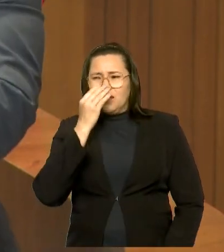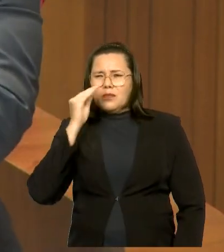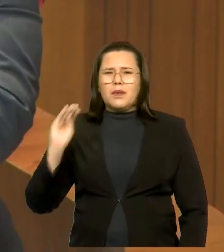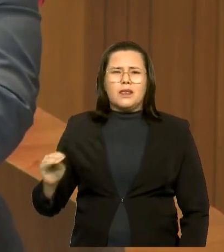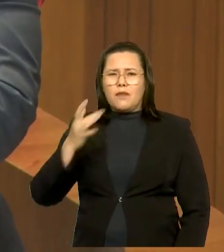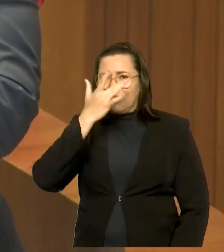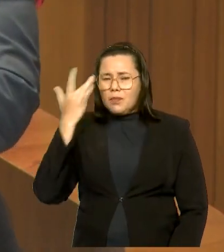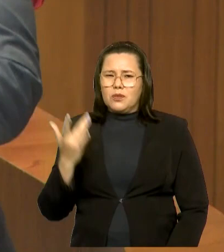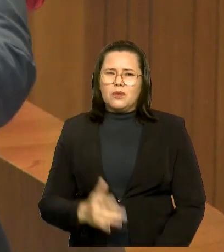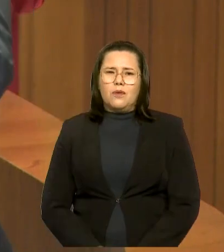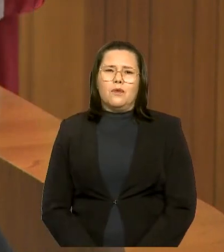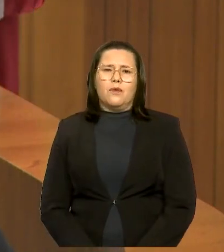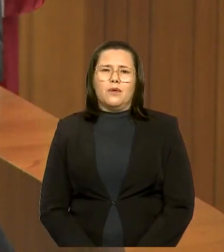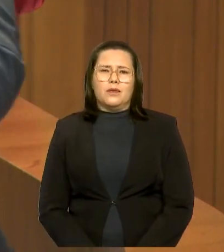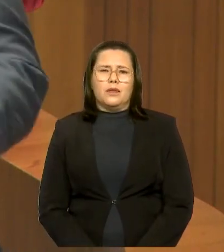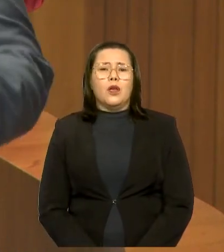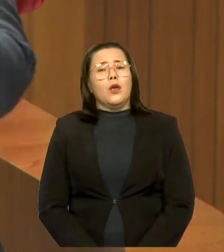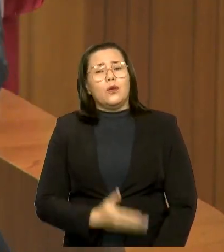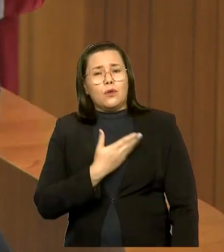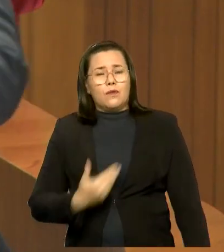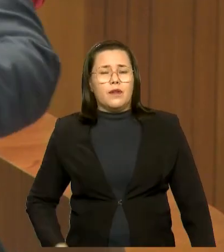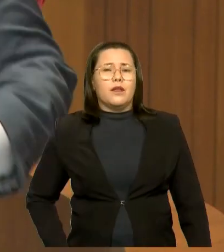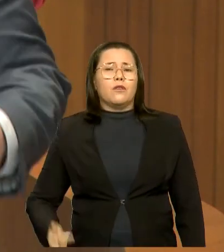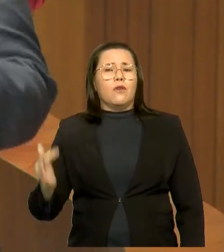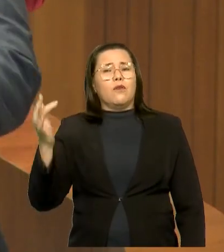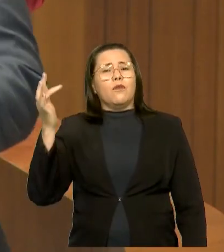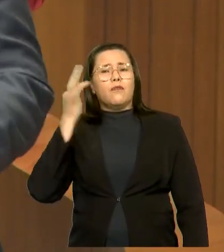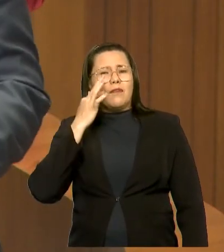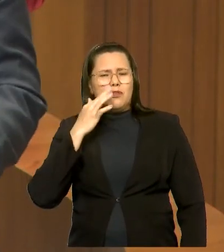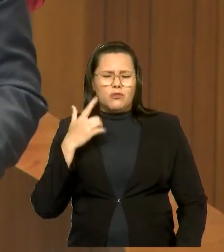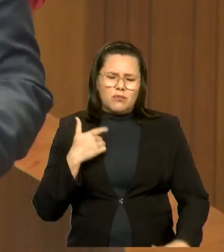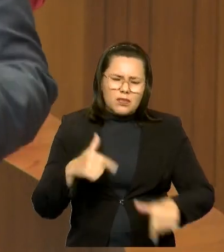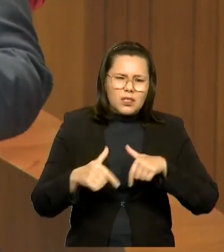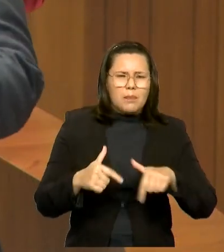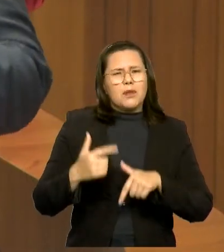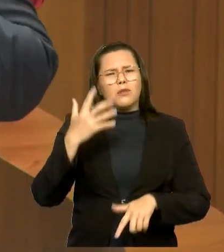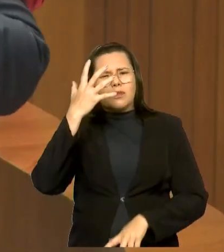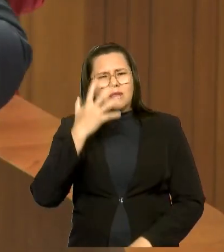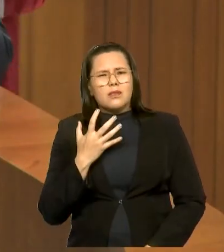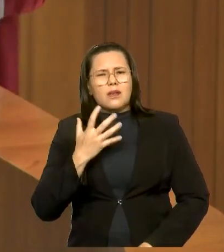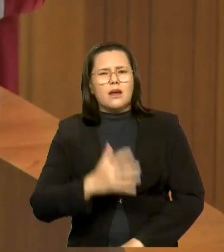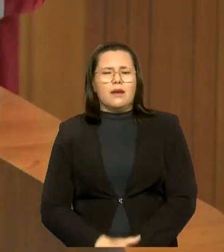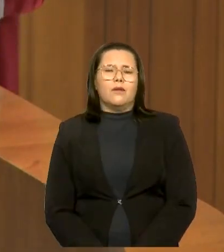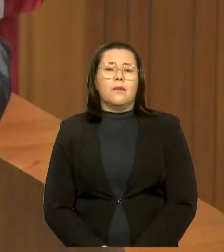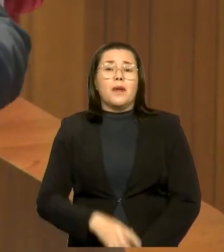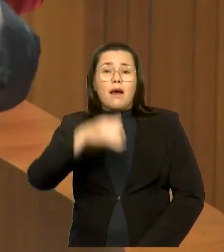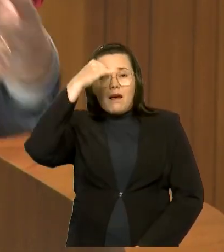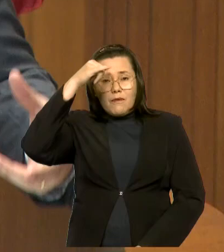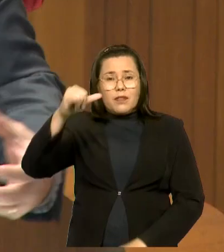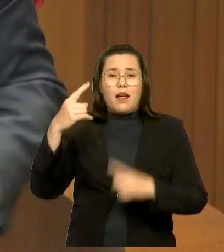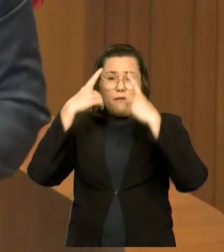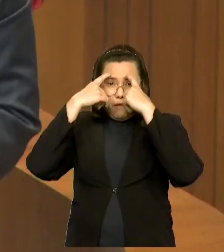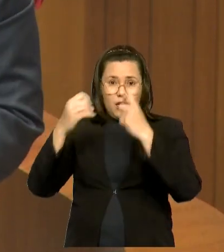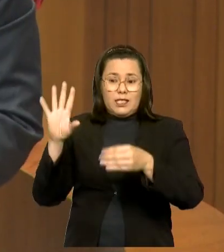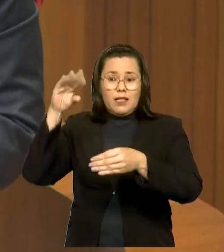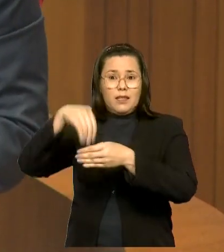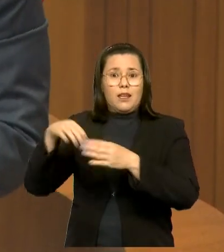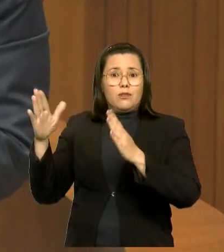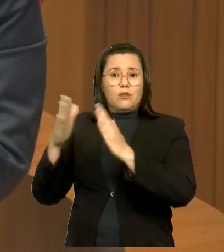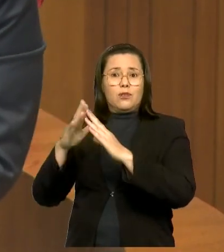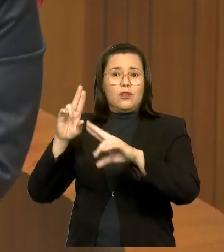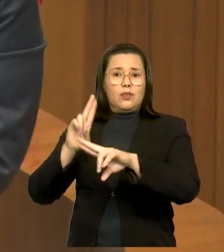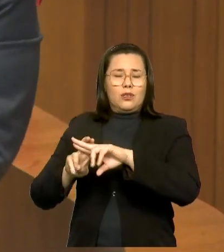apenas restabeleceu a paz nos presídios, no sistema penitenciário, nas penitenciárias, como ampliou a oferta de